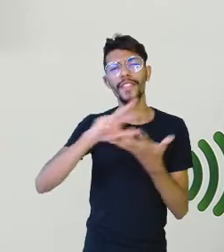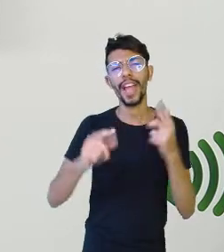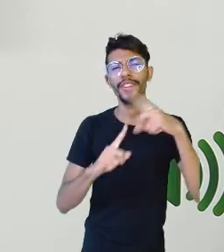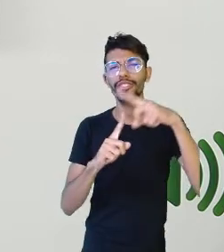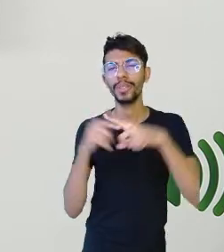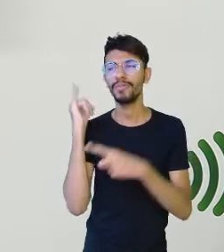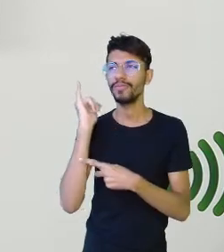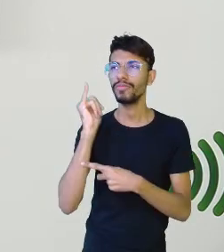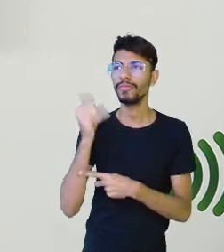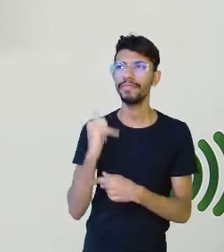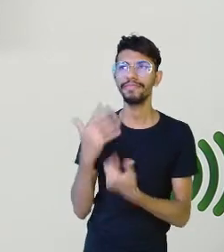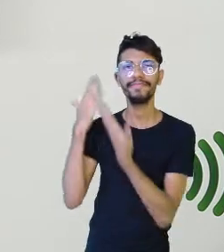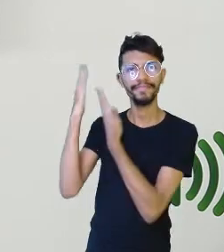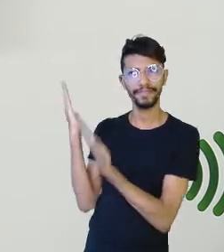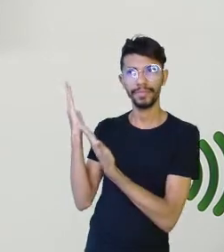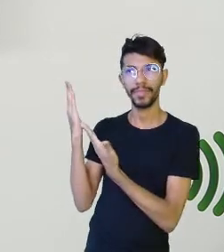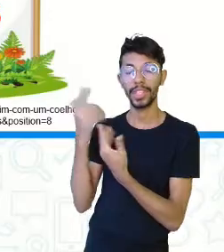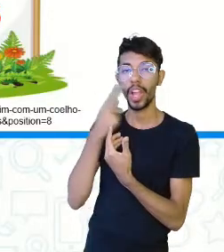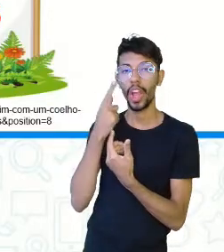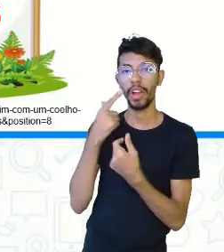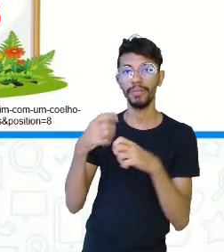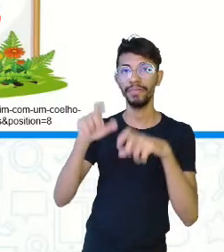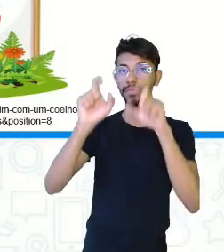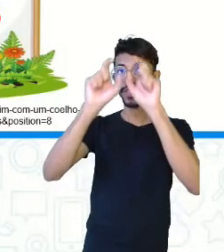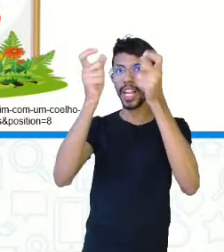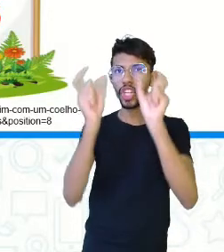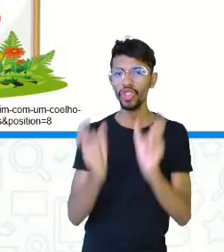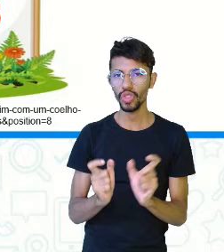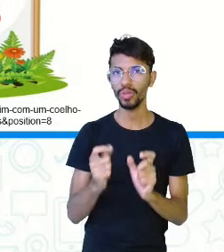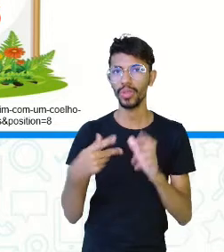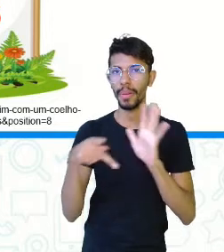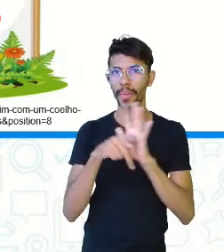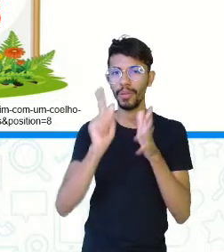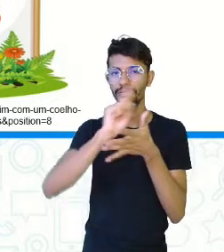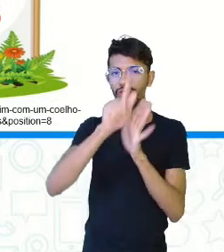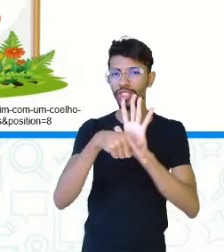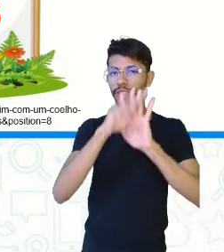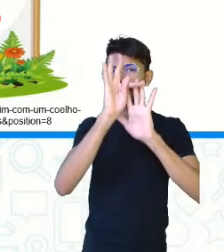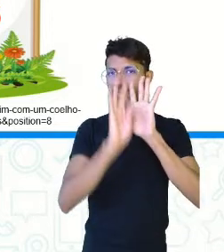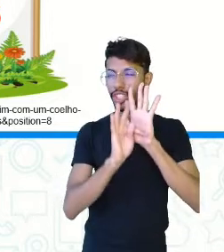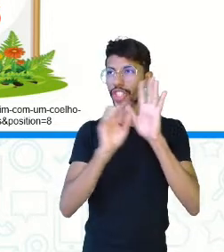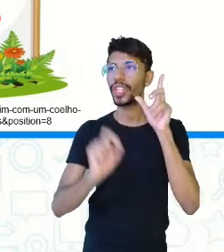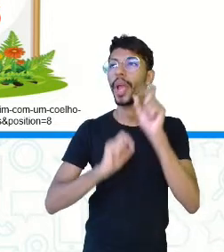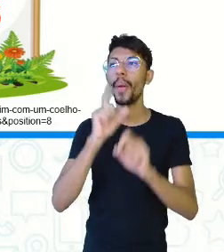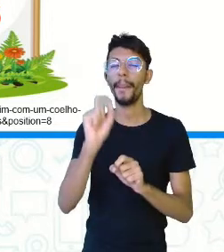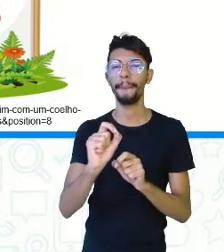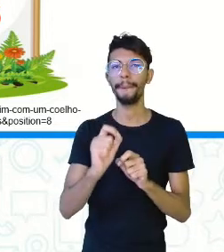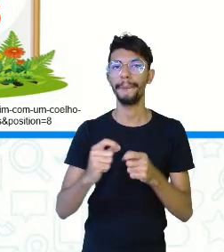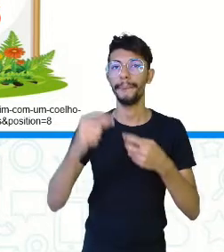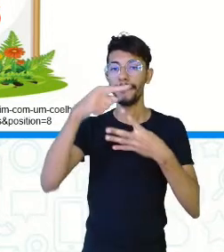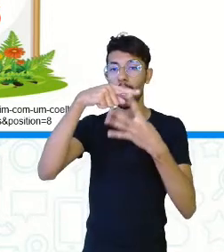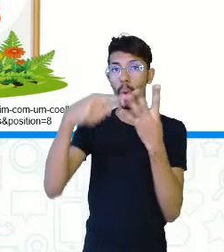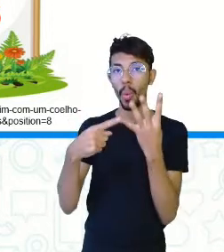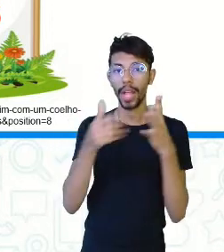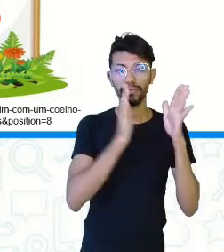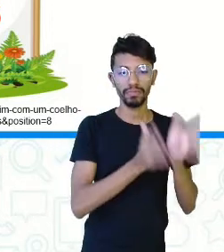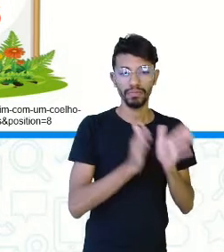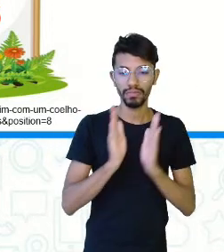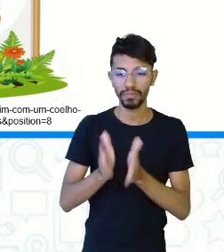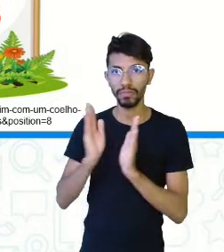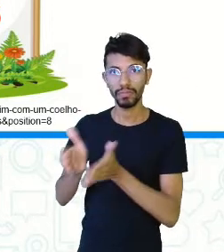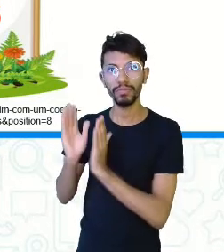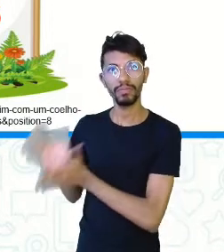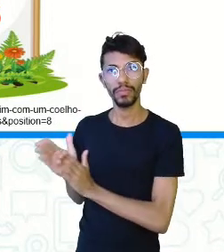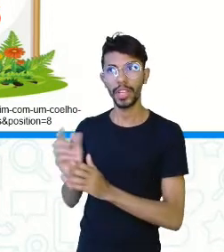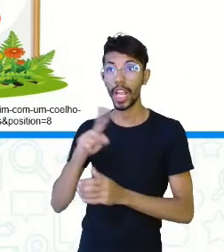nossa tela. A estrutura desse gênero textual é composta por 4 partes. E nós vamos estudar as 4